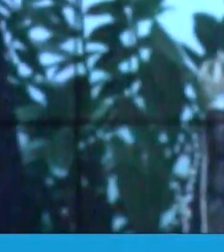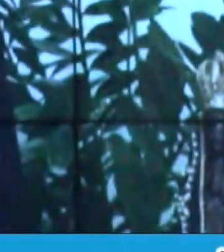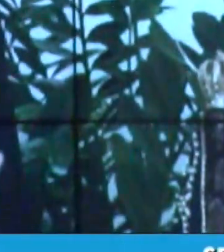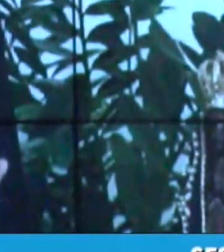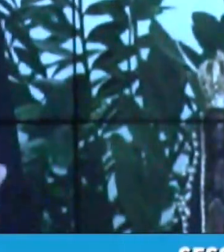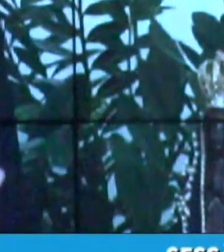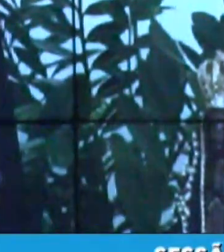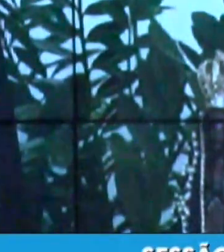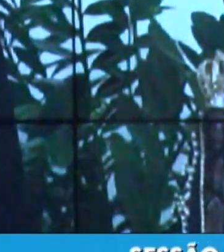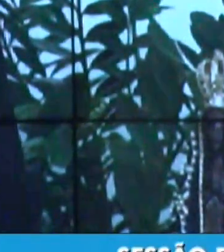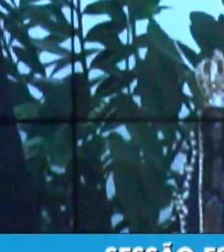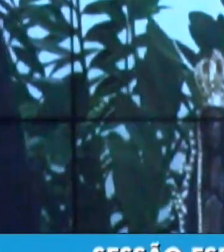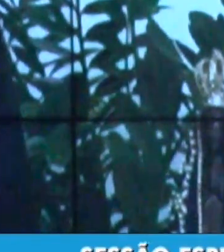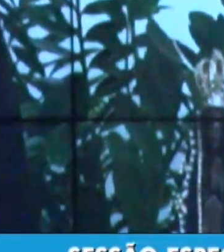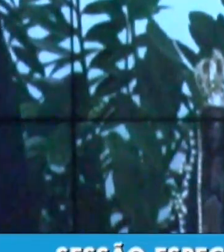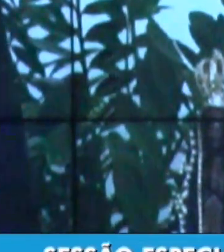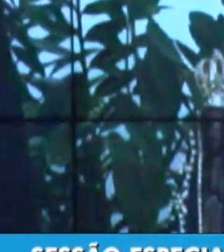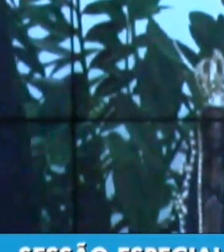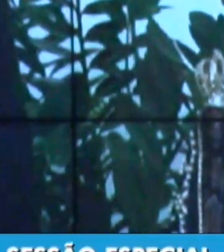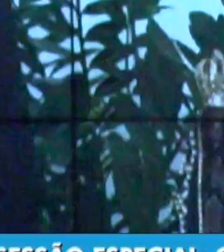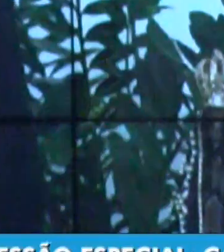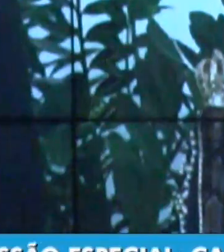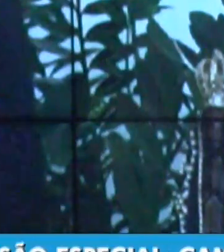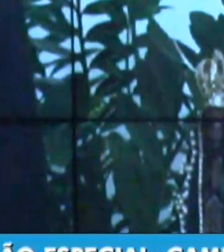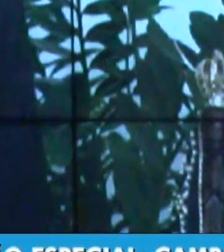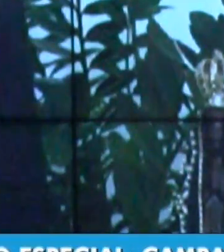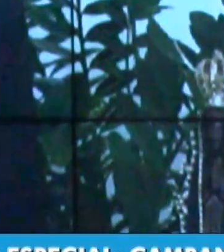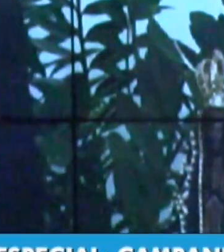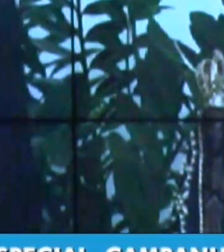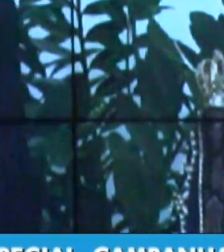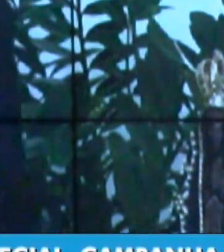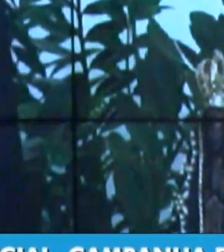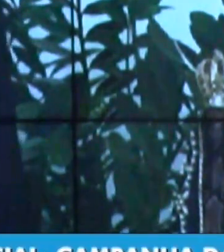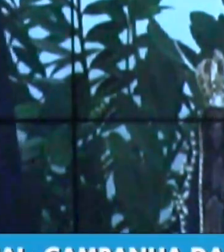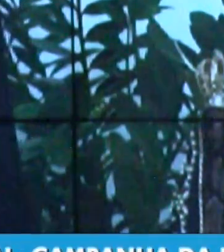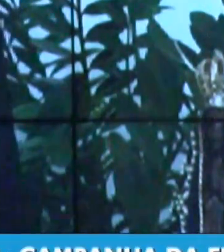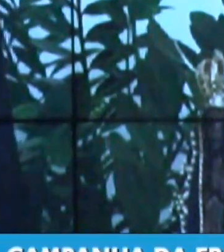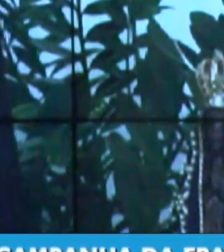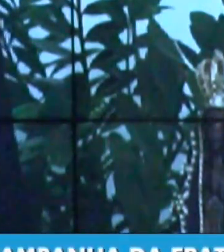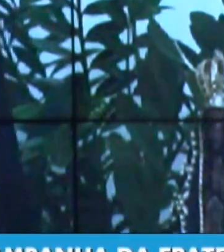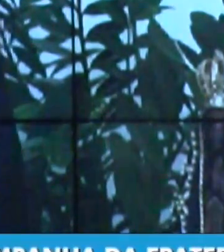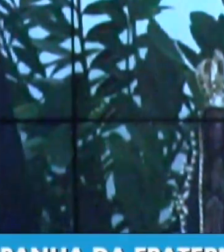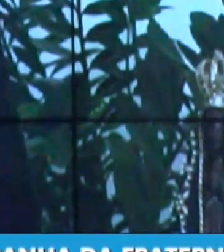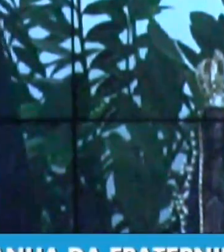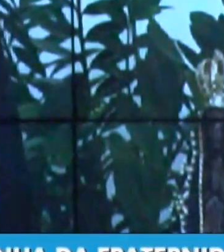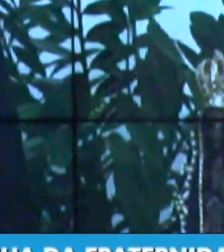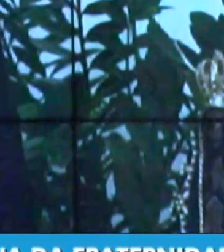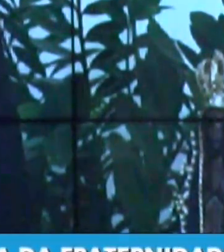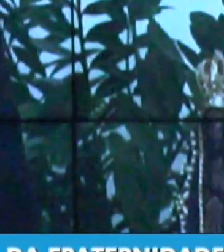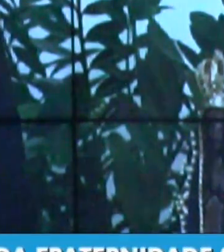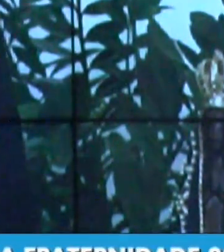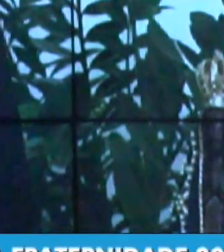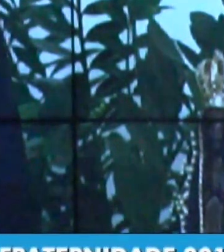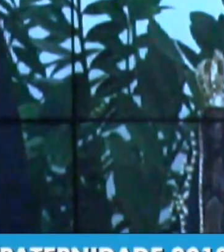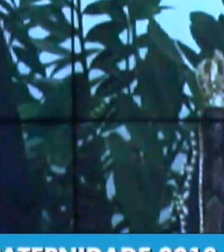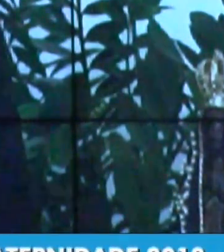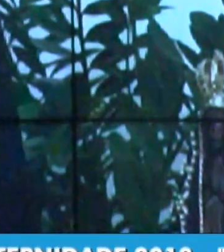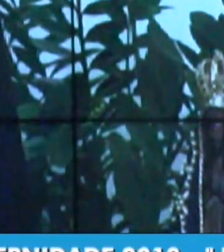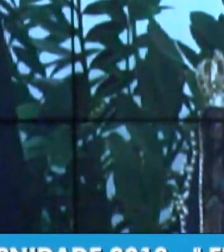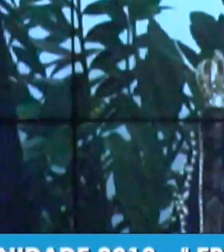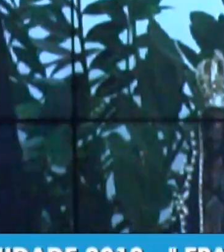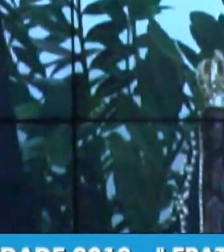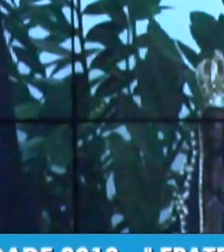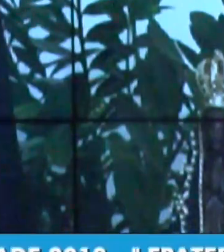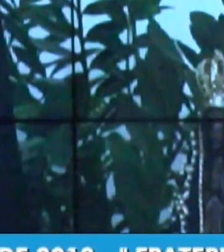Meus irmãos e minhas irmãs, o tempo litúrgico da Quaresma nos convida à conversão, à transformação. No tempo da